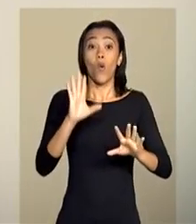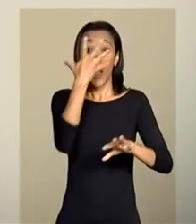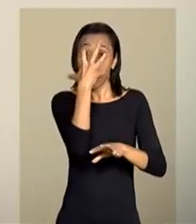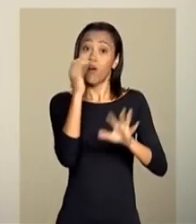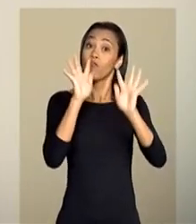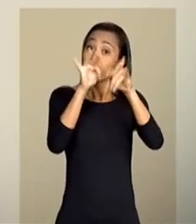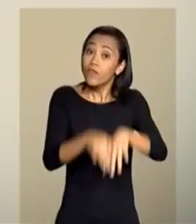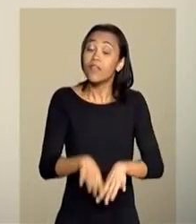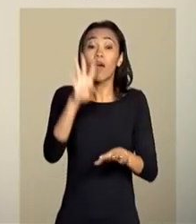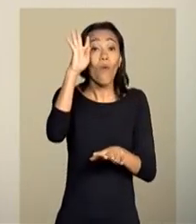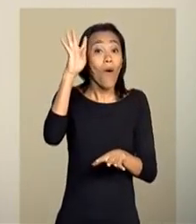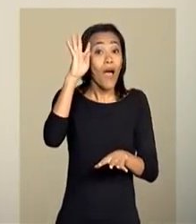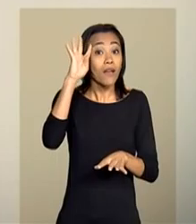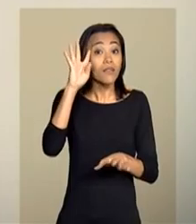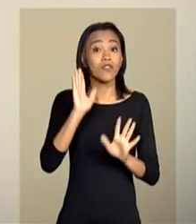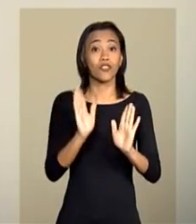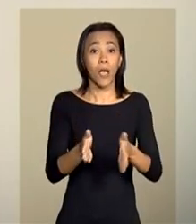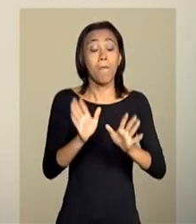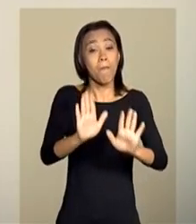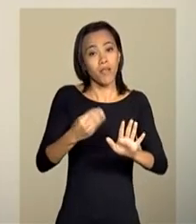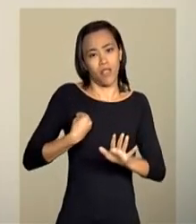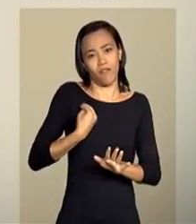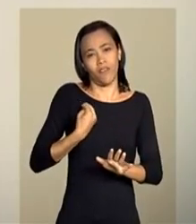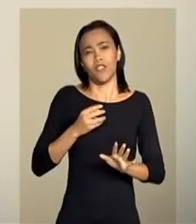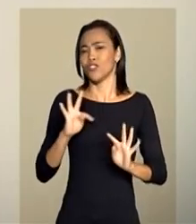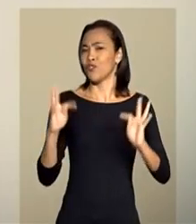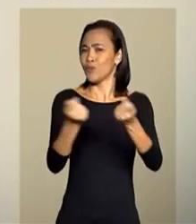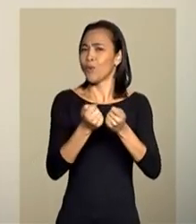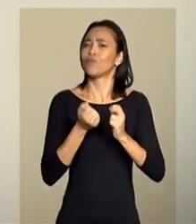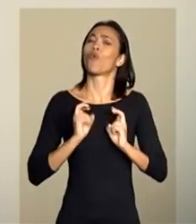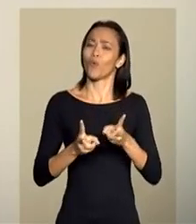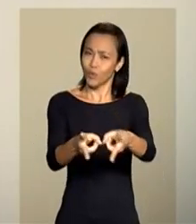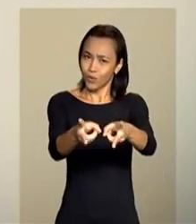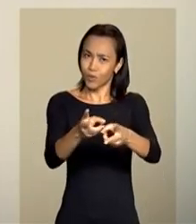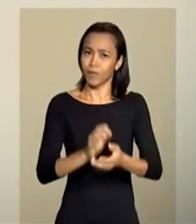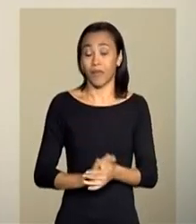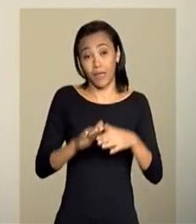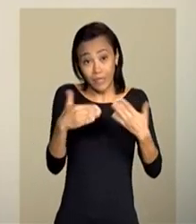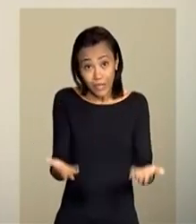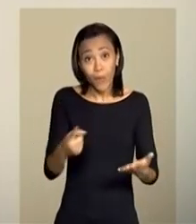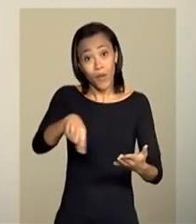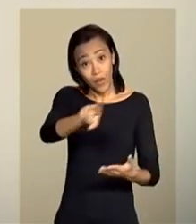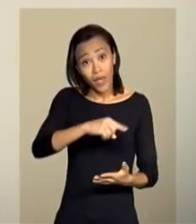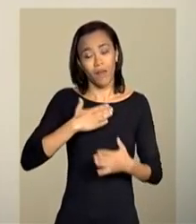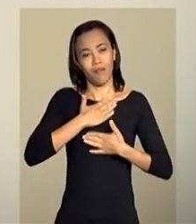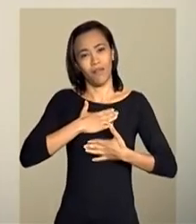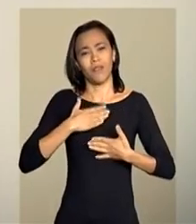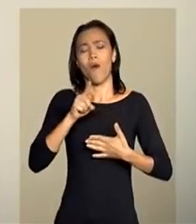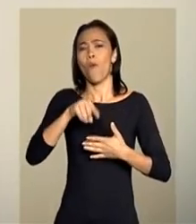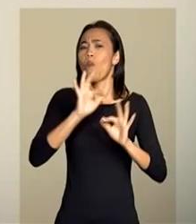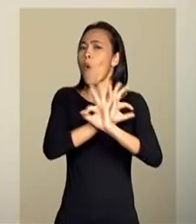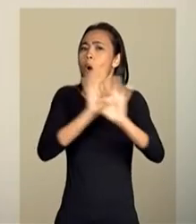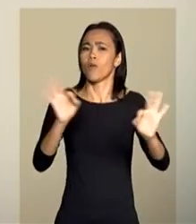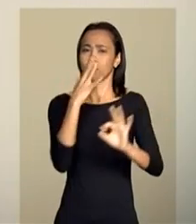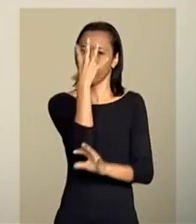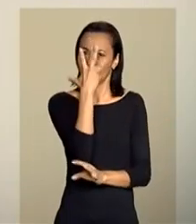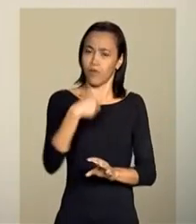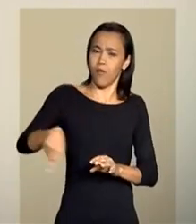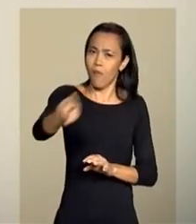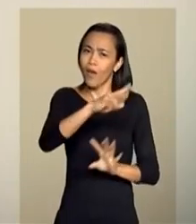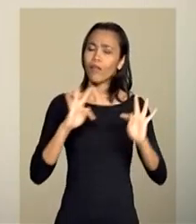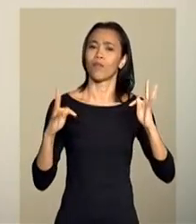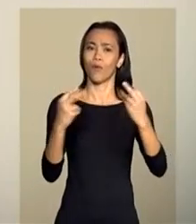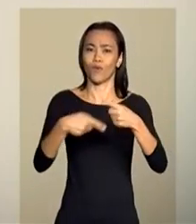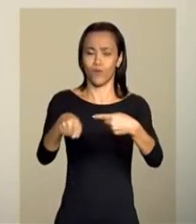termina na quarta-feira de cinzas Mas a vida de todo mundo continua então eu quero desejar um ótimo carnaval